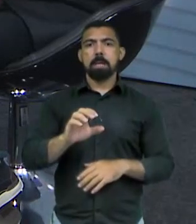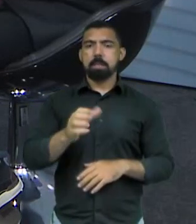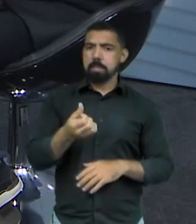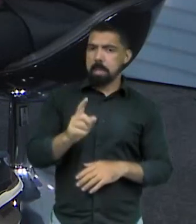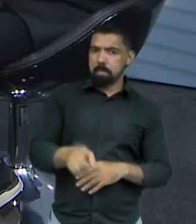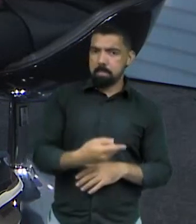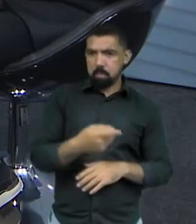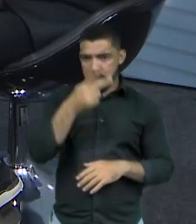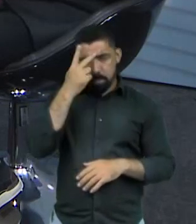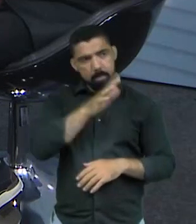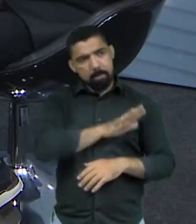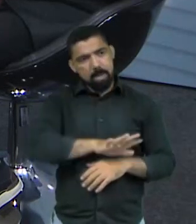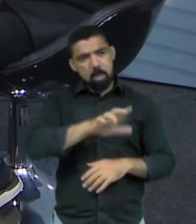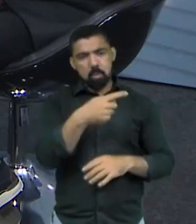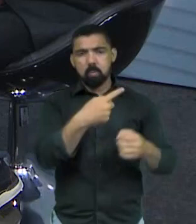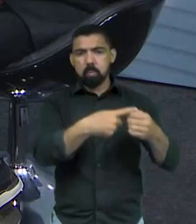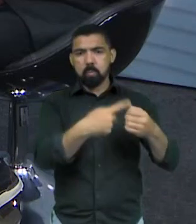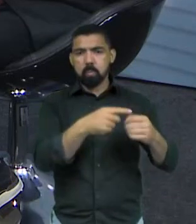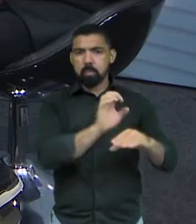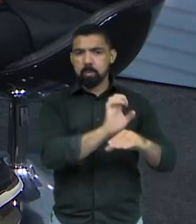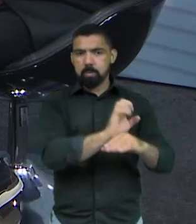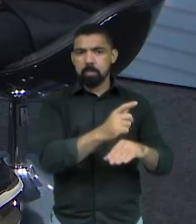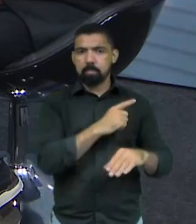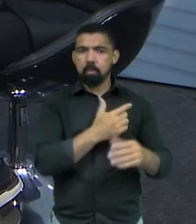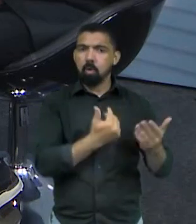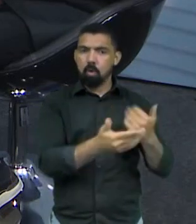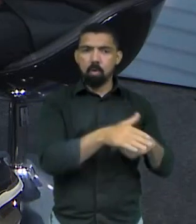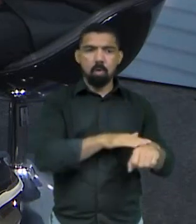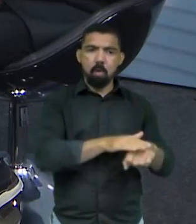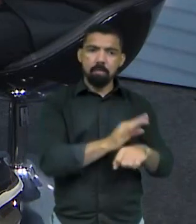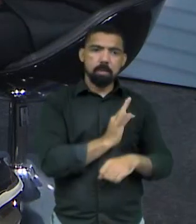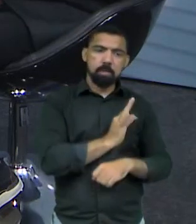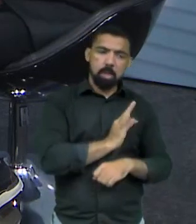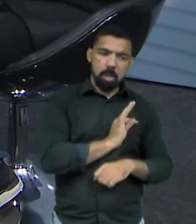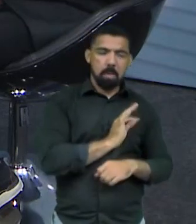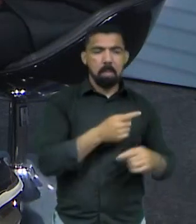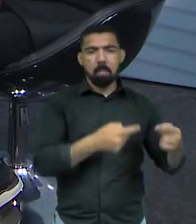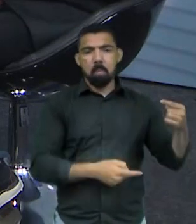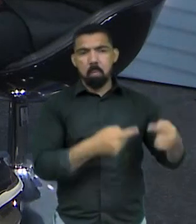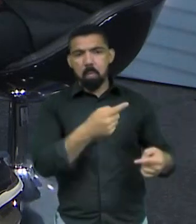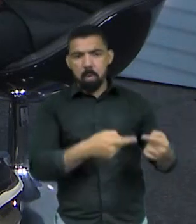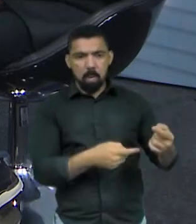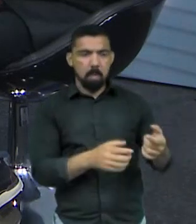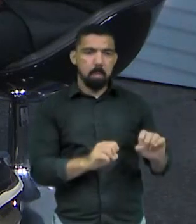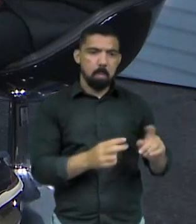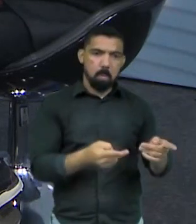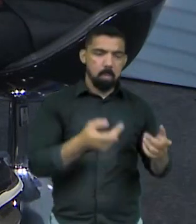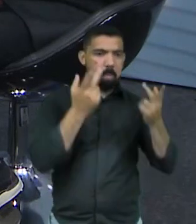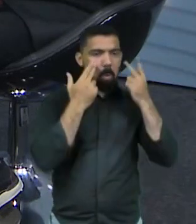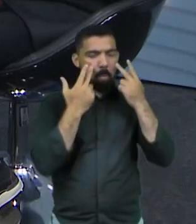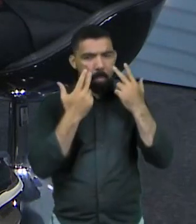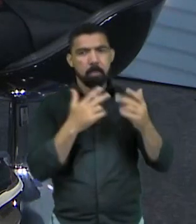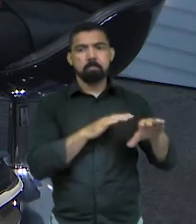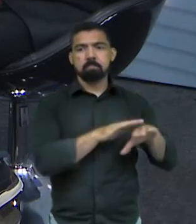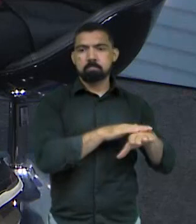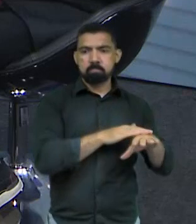interior do Estado, conversamos conversas técnicas, conversas políticas e tudo mais, e nós fizemos